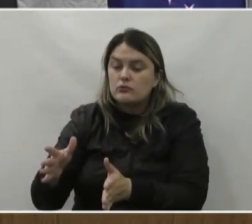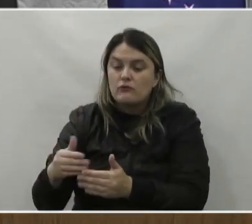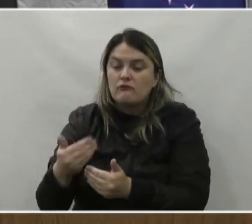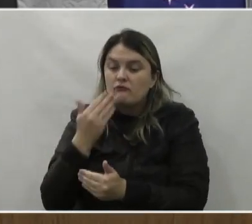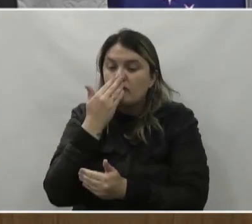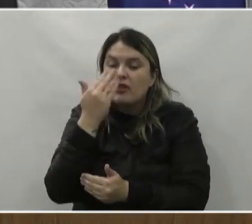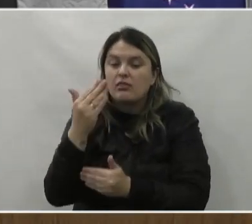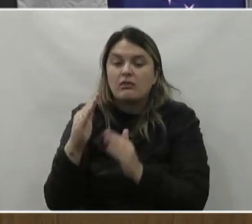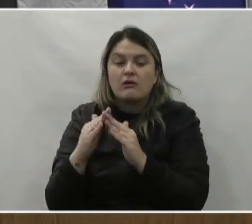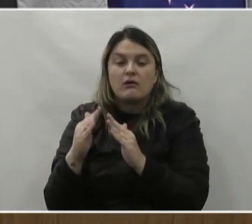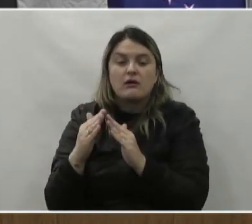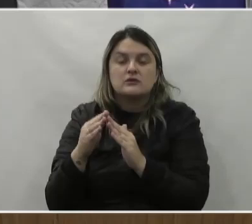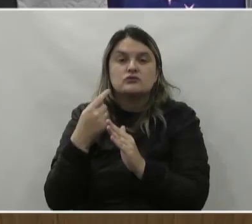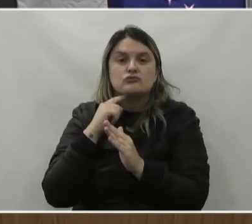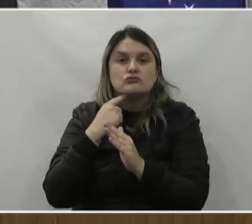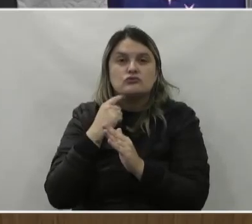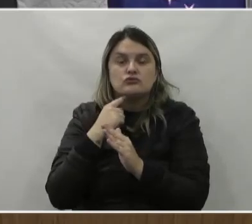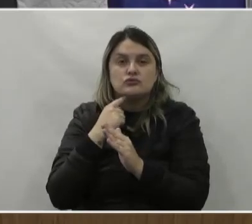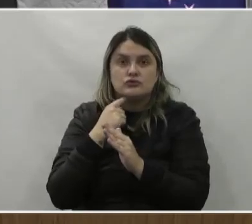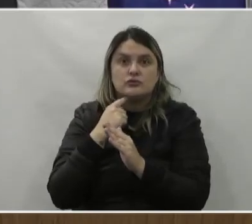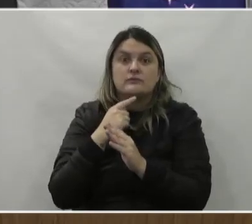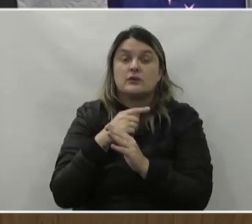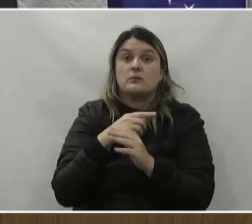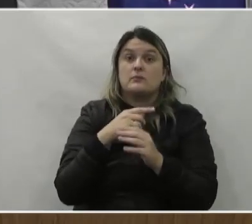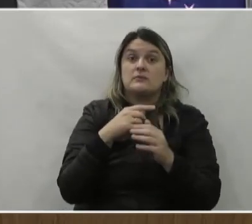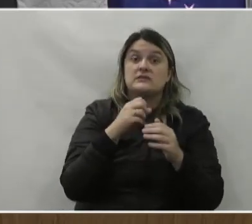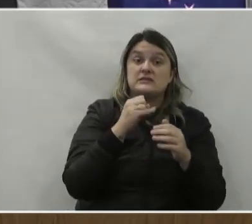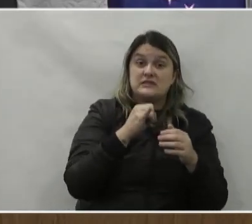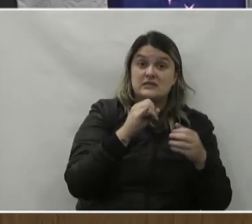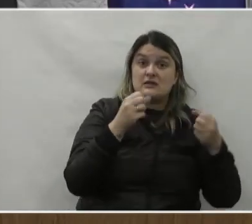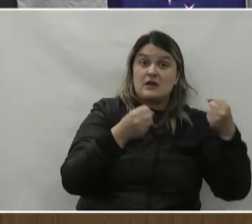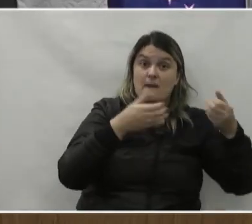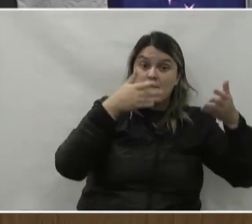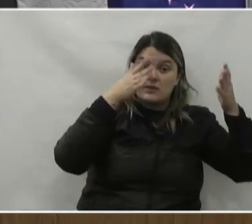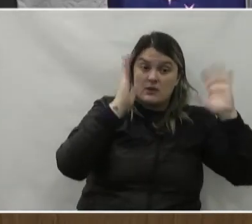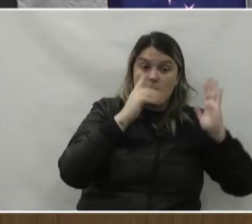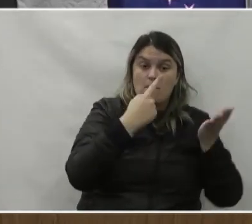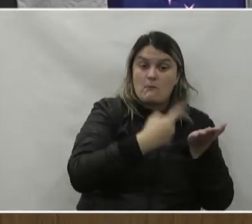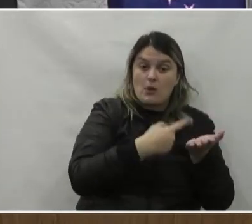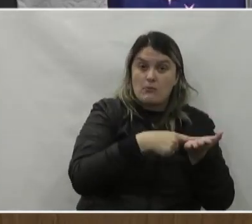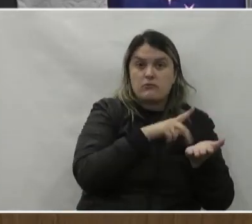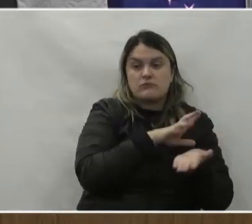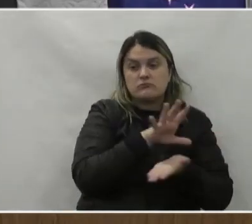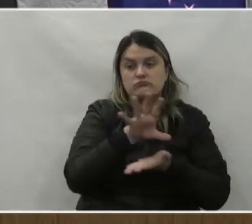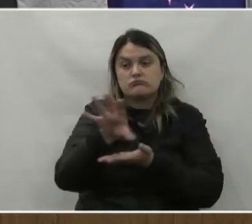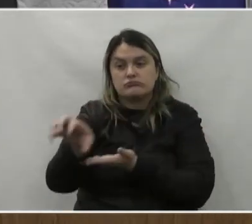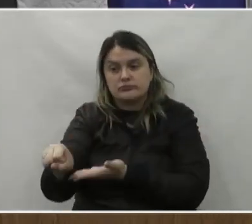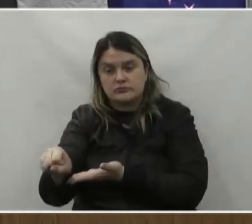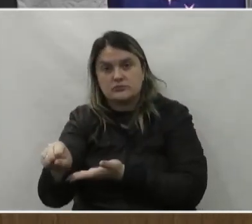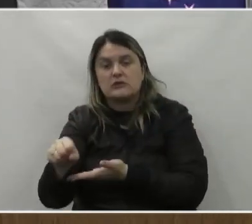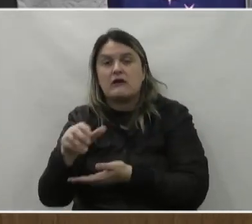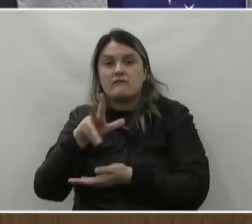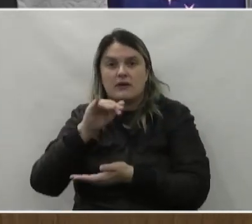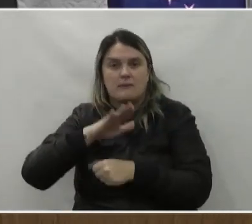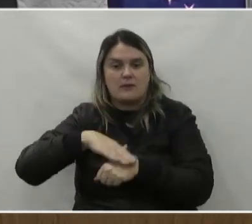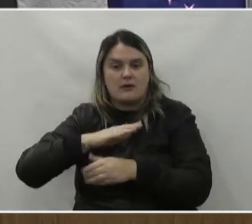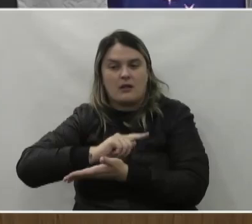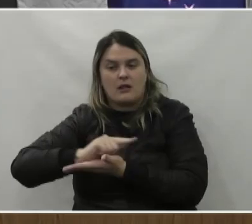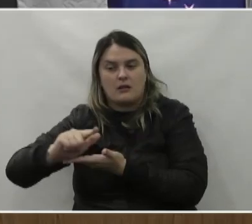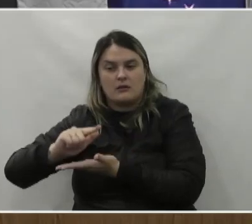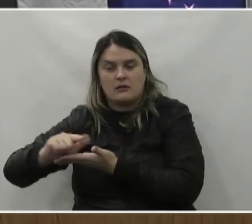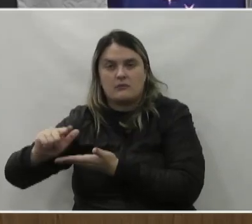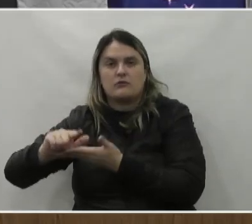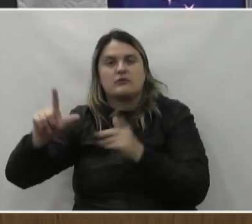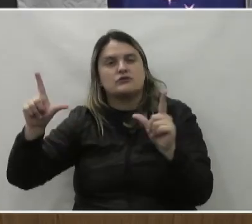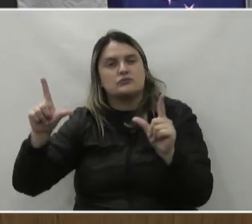coleta mensal programada, com aviso prévio, permitirá que os moradores colaborem com a iniciativa,